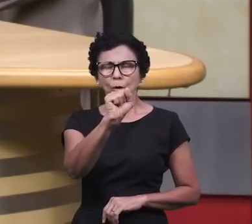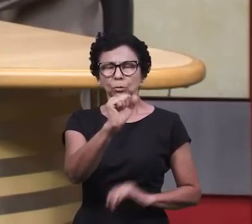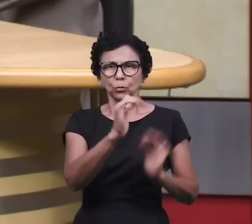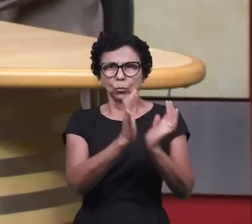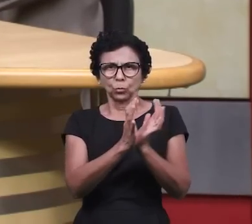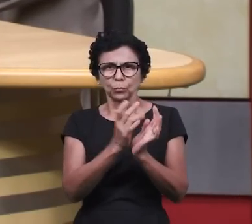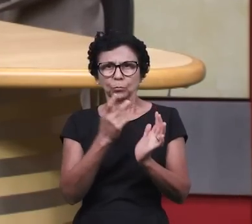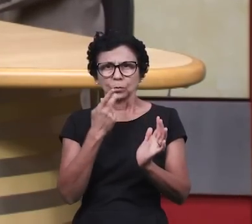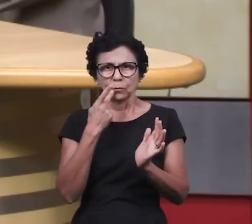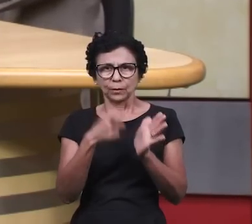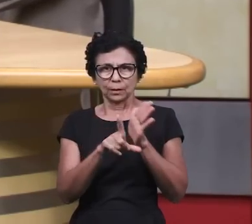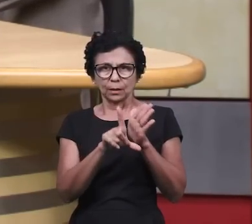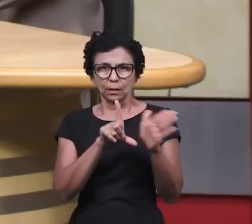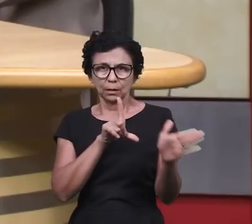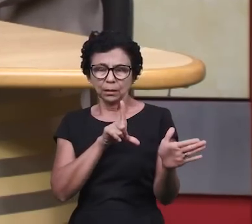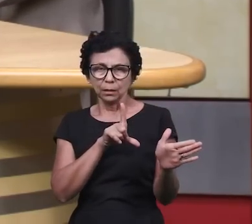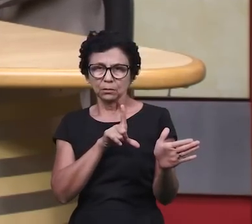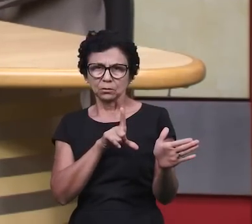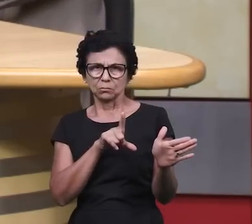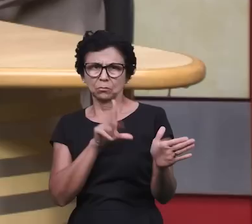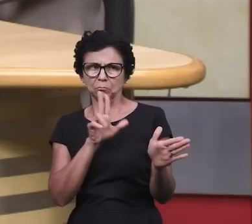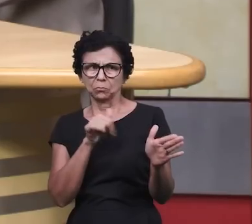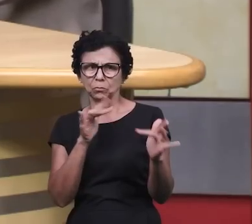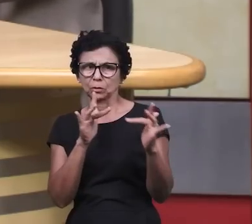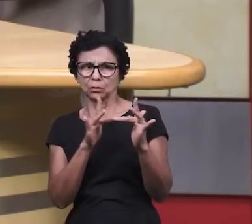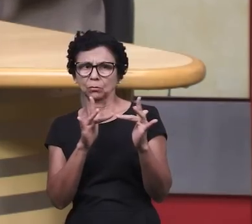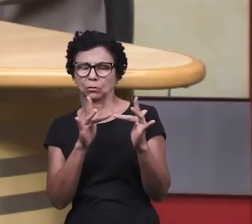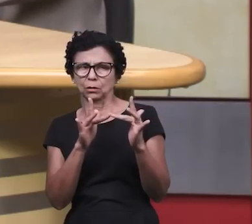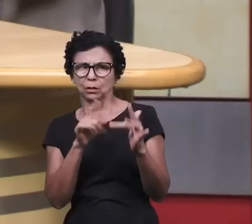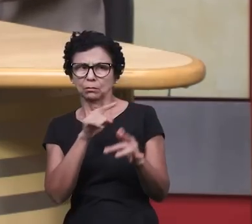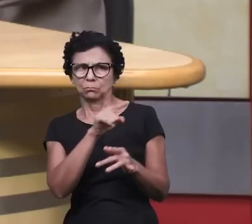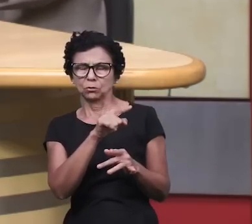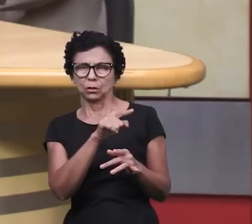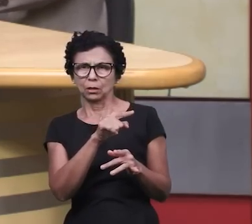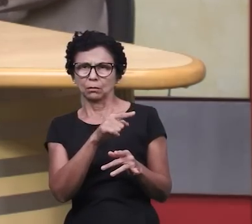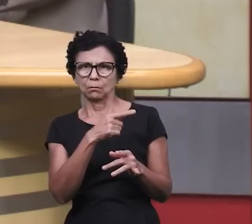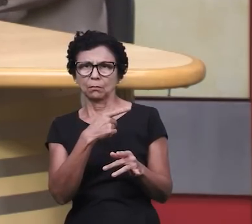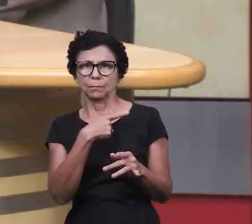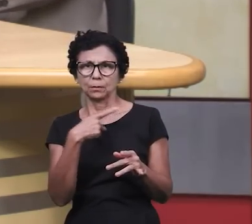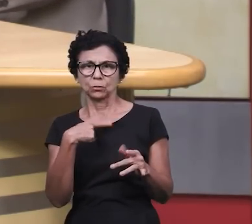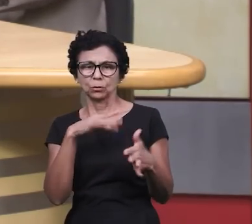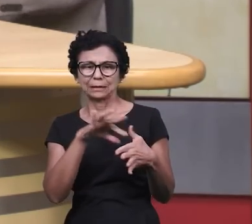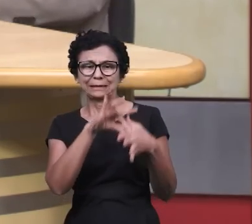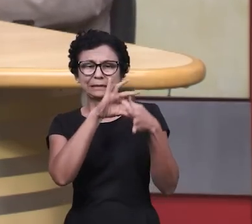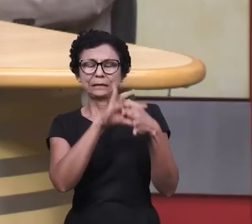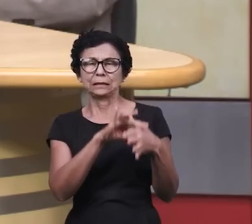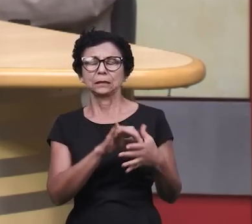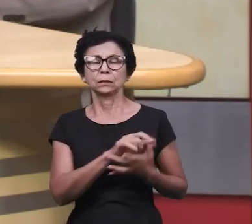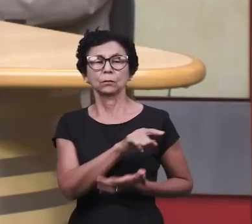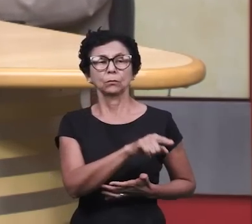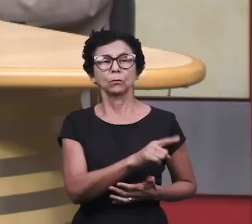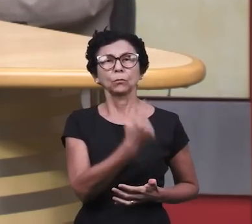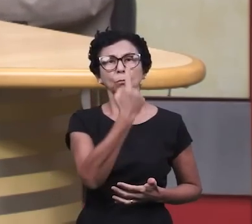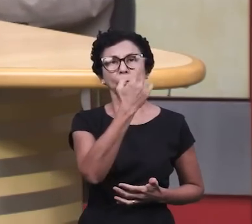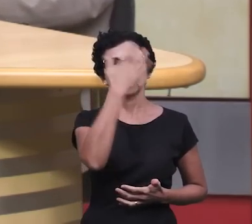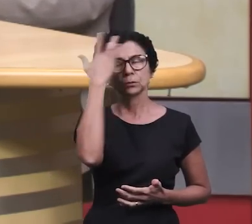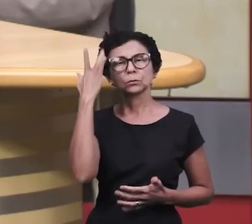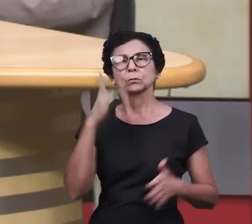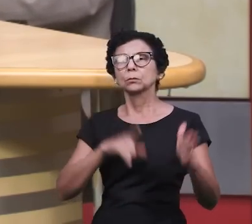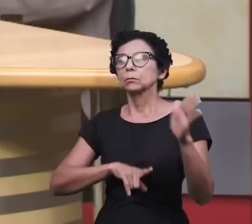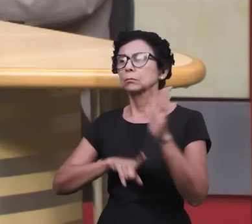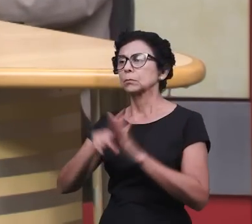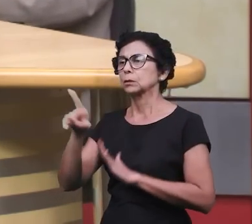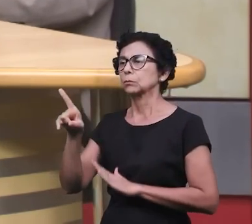5 homens e 3 mulheres, eu acho que eram isso. Pastores e líderes e tal. Um deles levantou e fez a seguinte pergunta